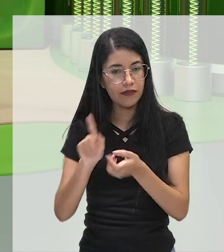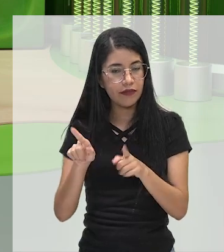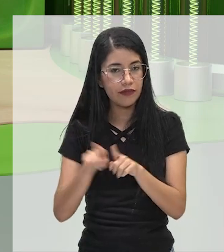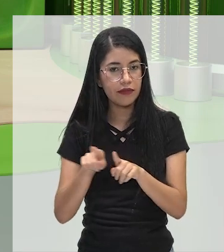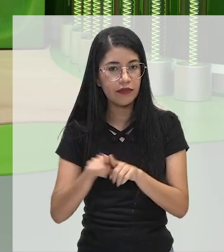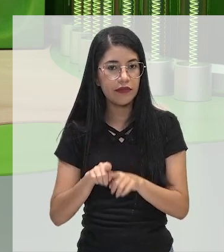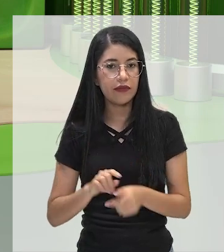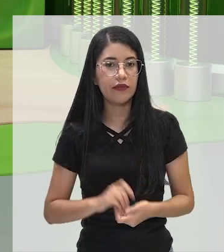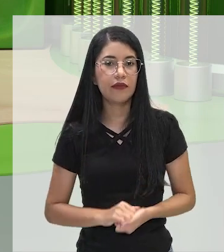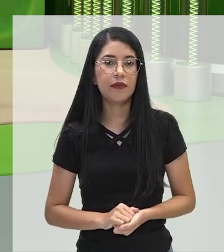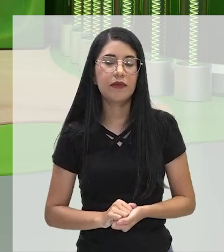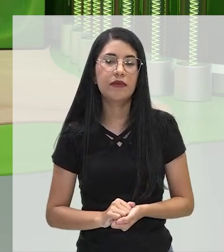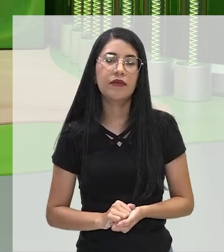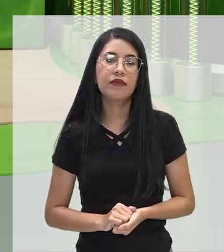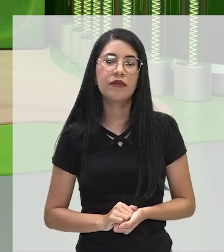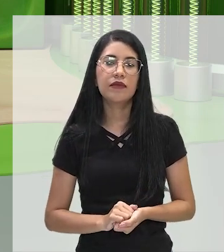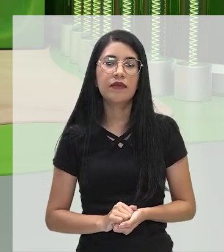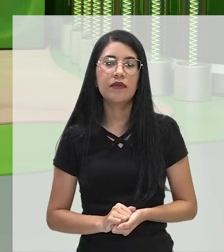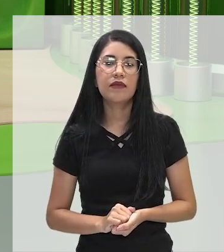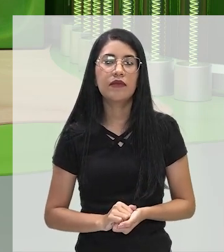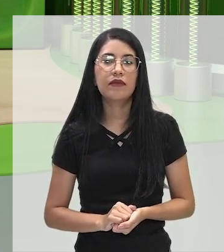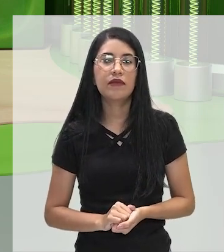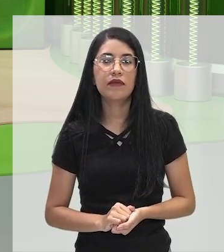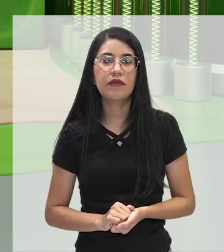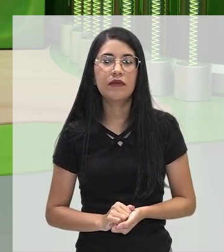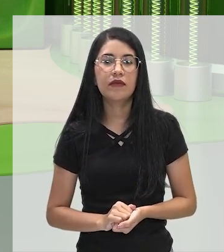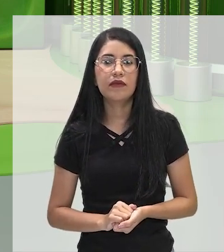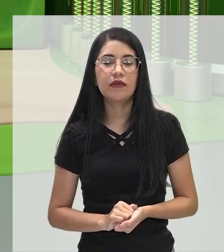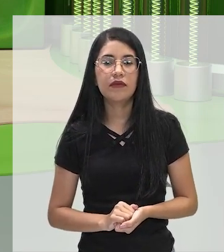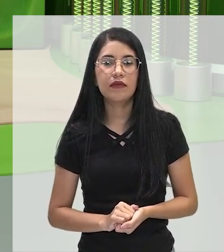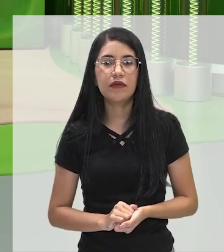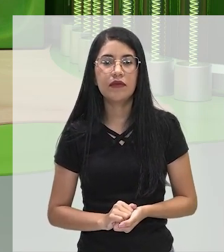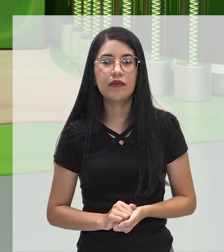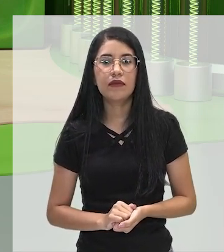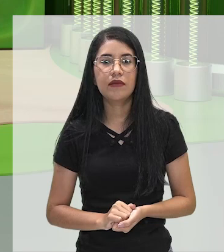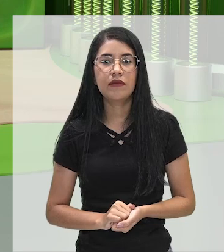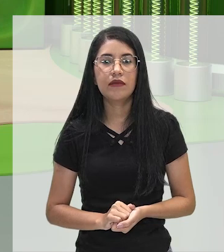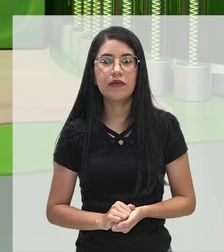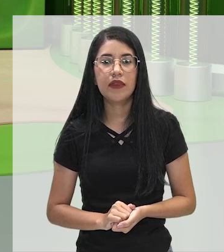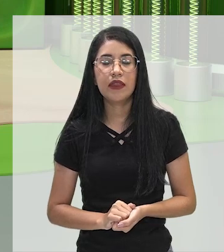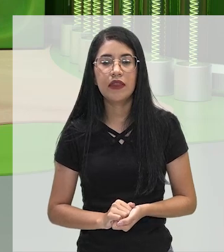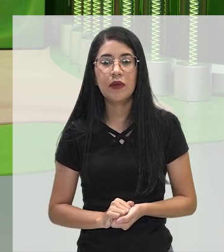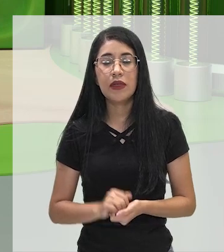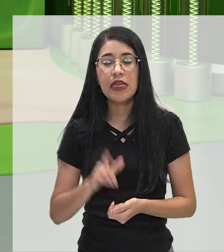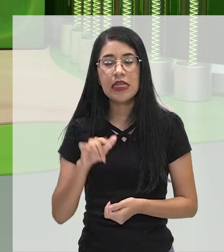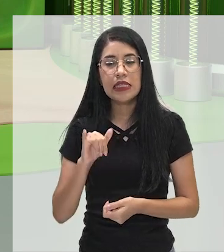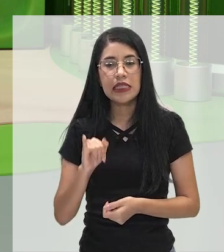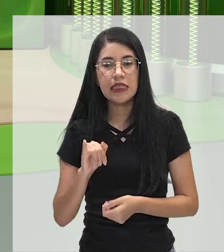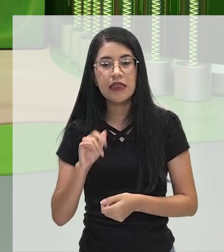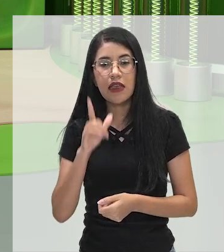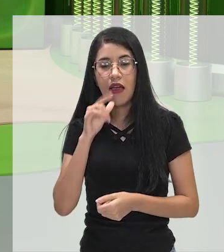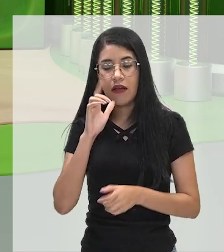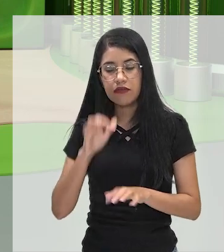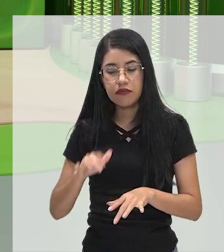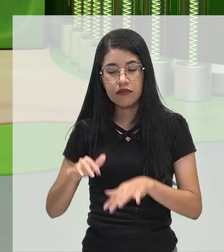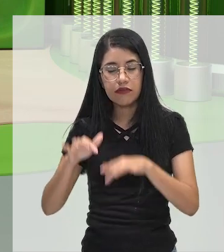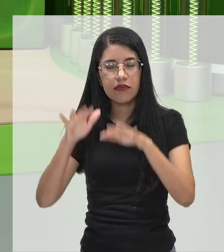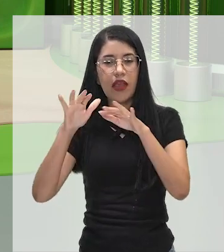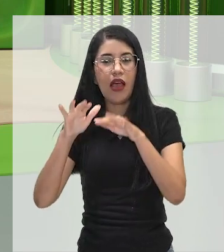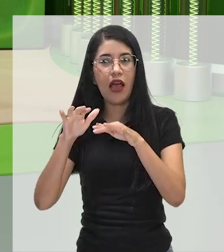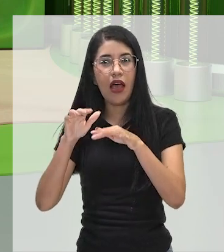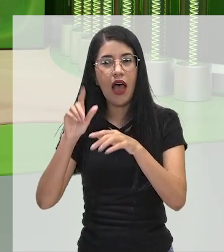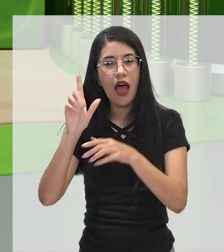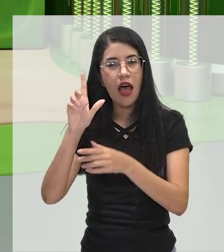fazer essa maré alta ou baixa é essa gravidade, né? Quando a maré está alta, porque a Lua está atraindo um pouco mais